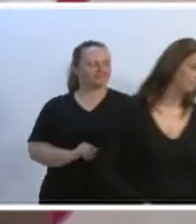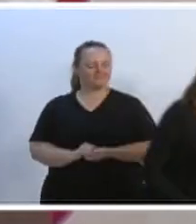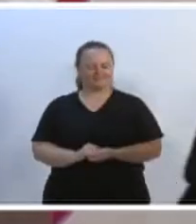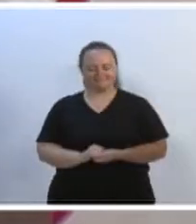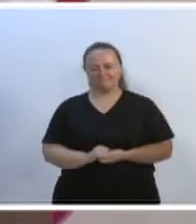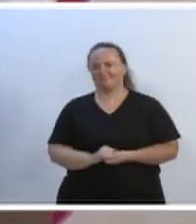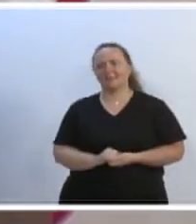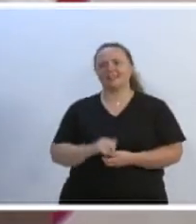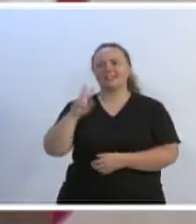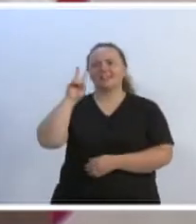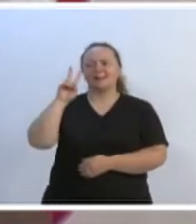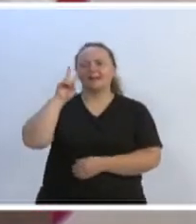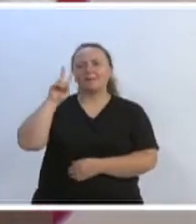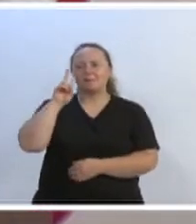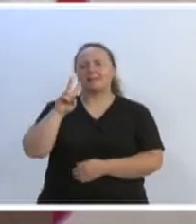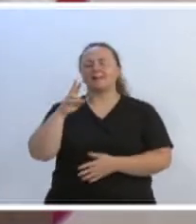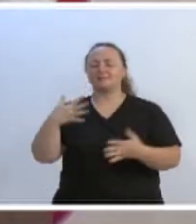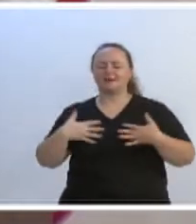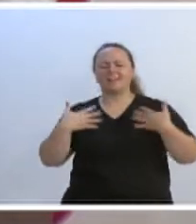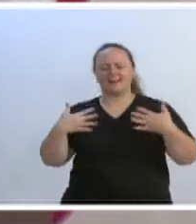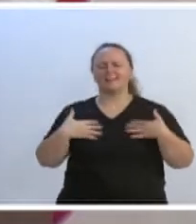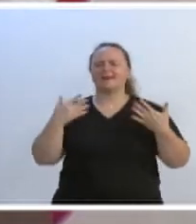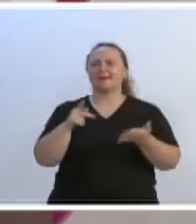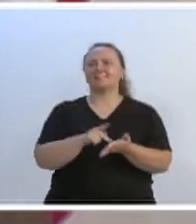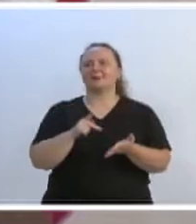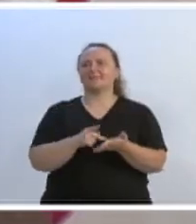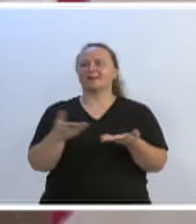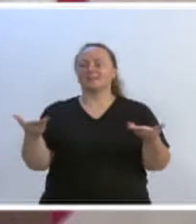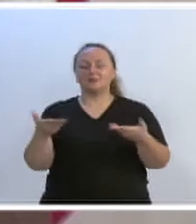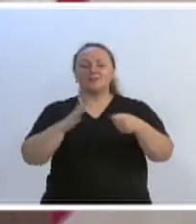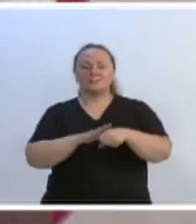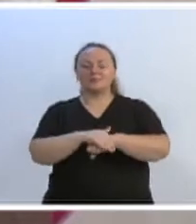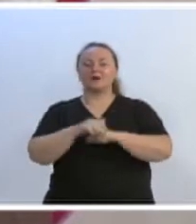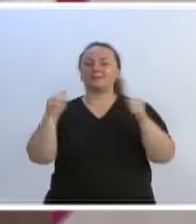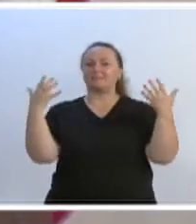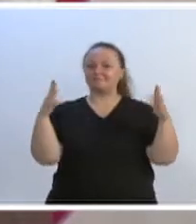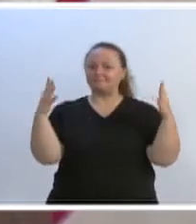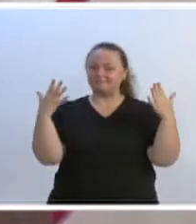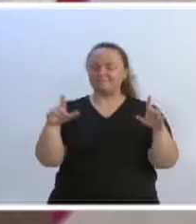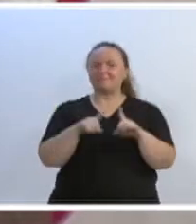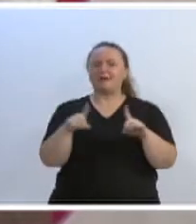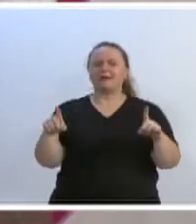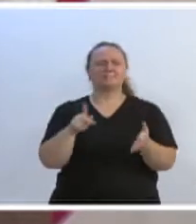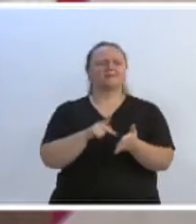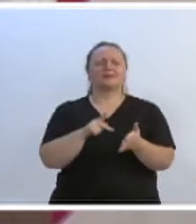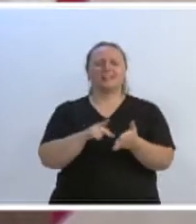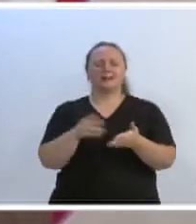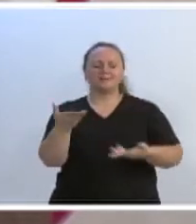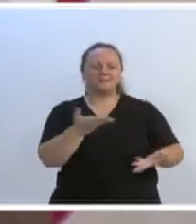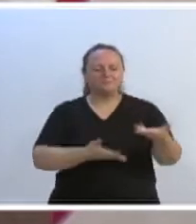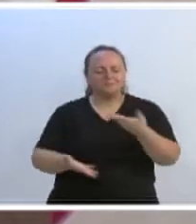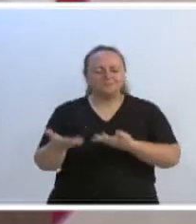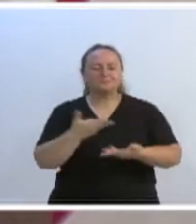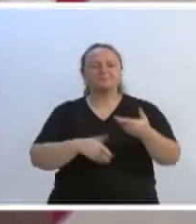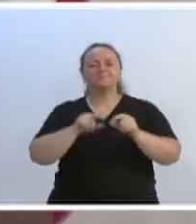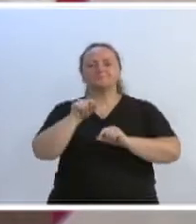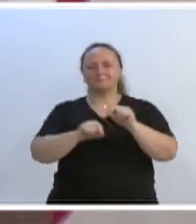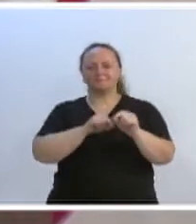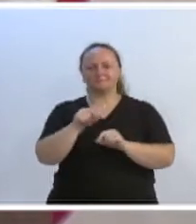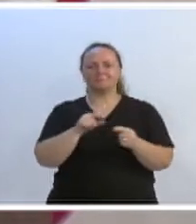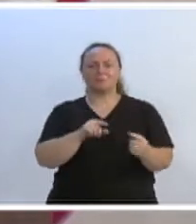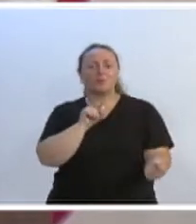Estadual, permitirá acessar ainda mais e muitas vezes, né, eu, quando